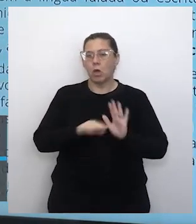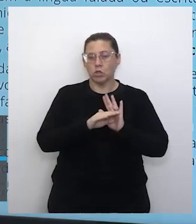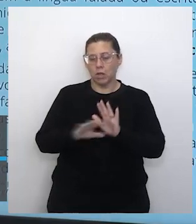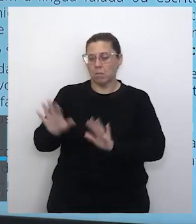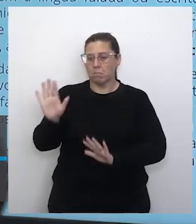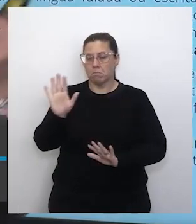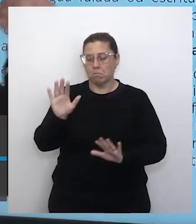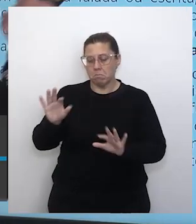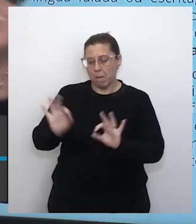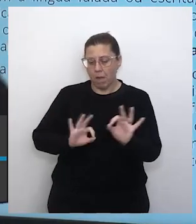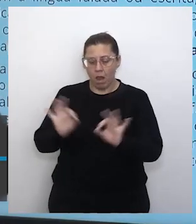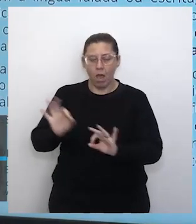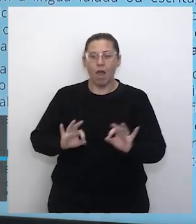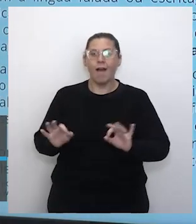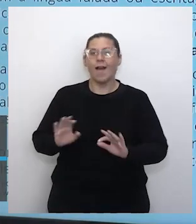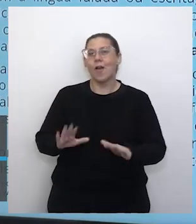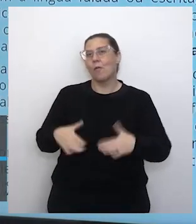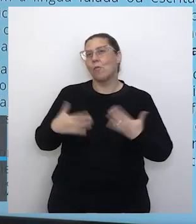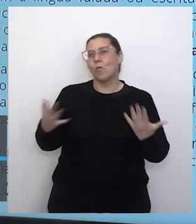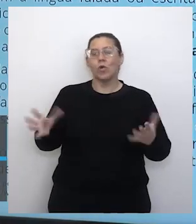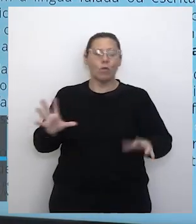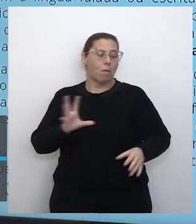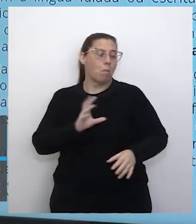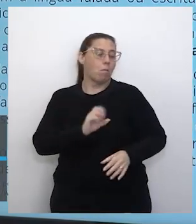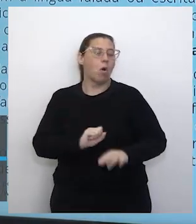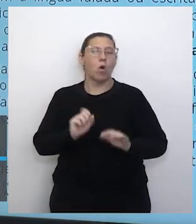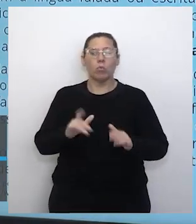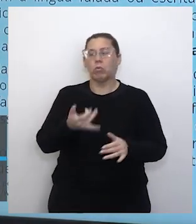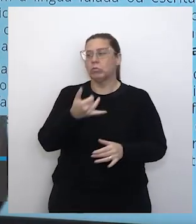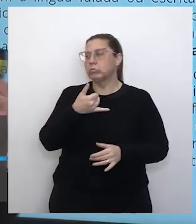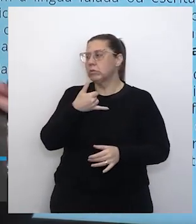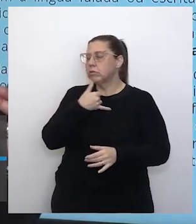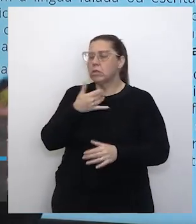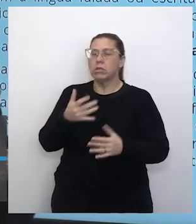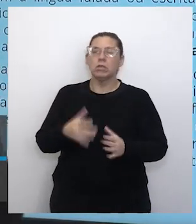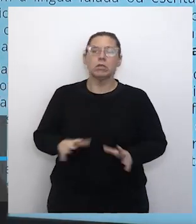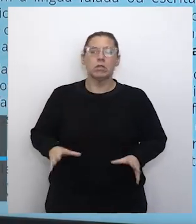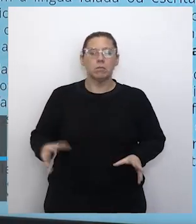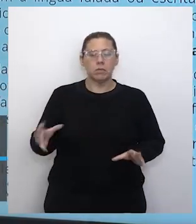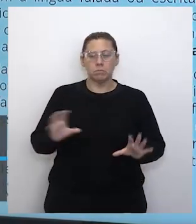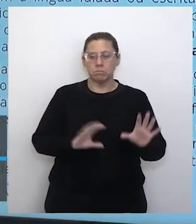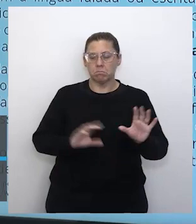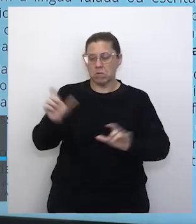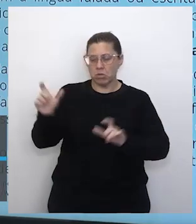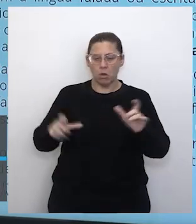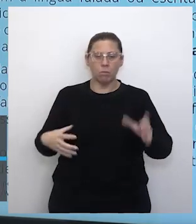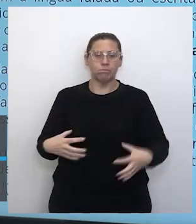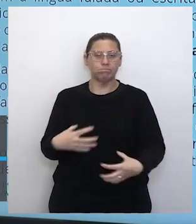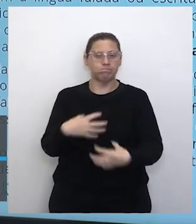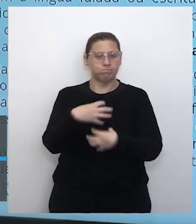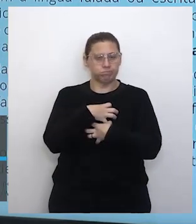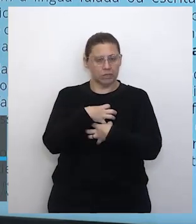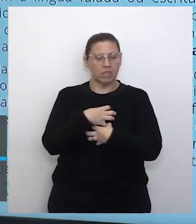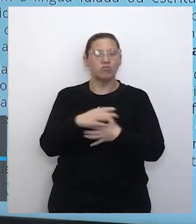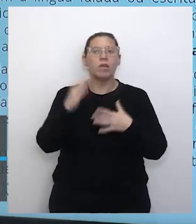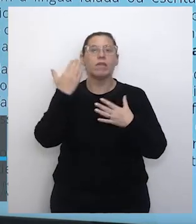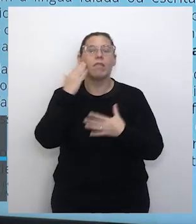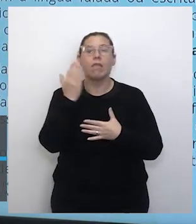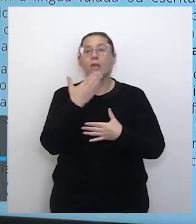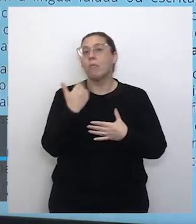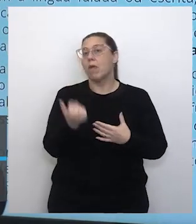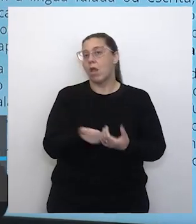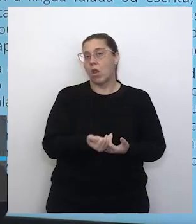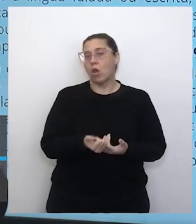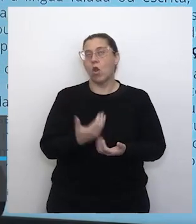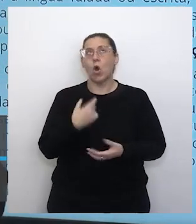mais romântica, ou aquela cena mais triste, até mesmo para que o espectador consiga entender melhor a